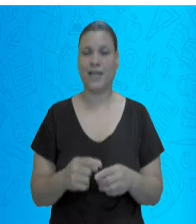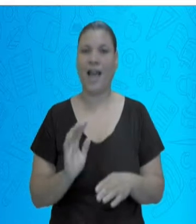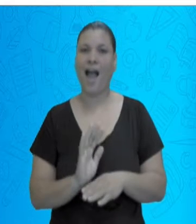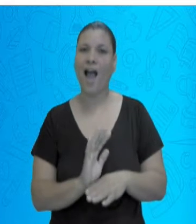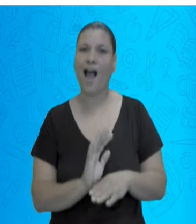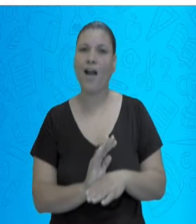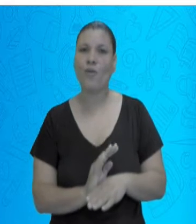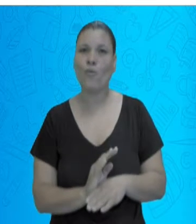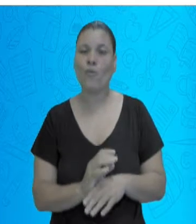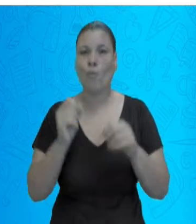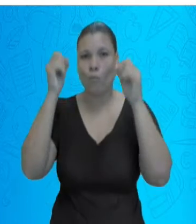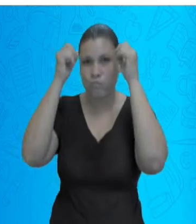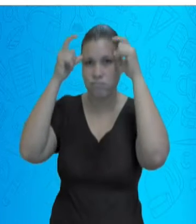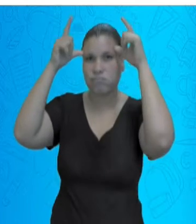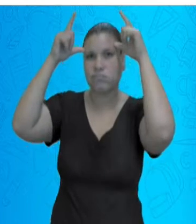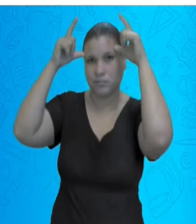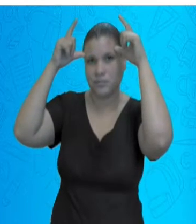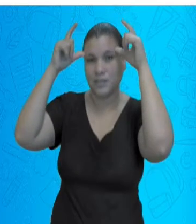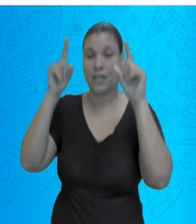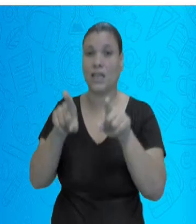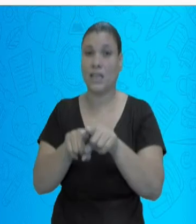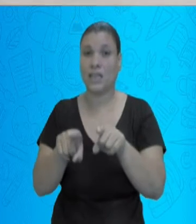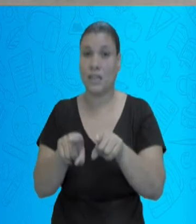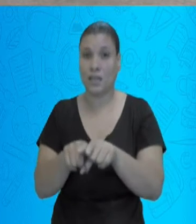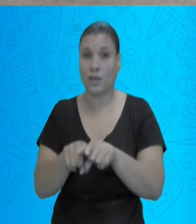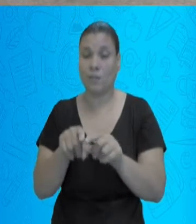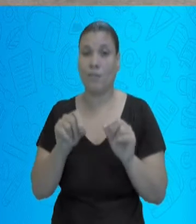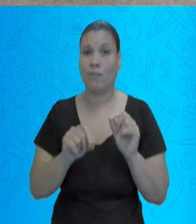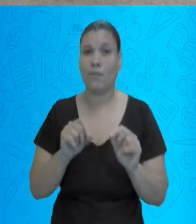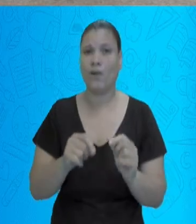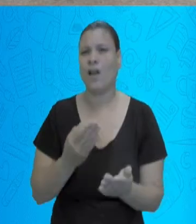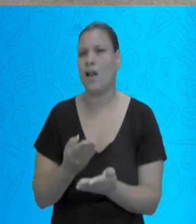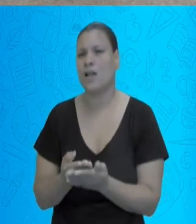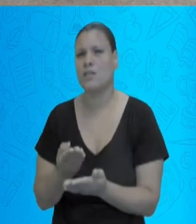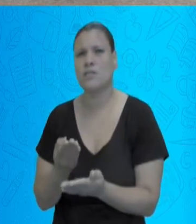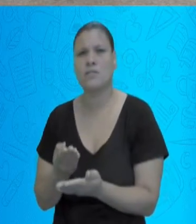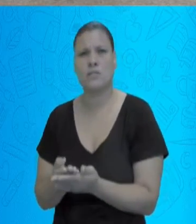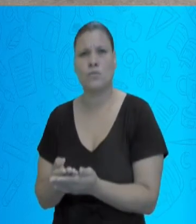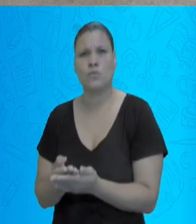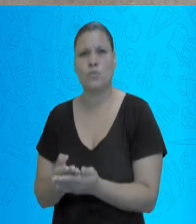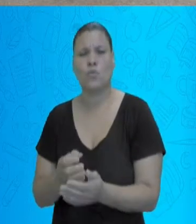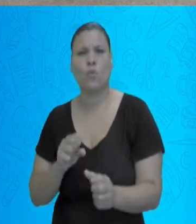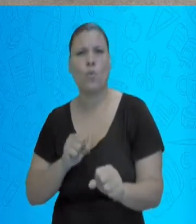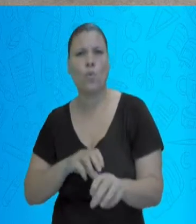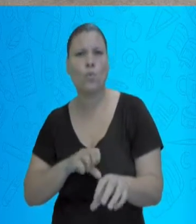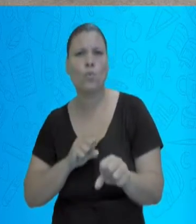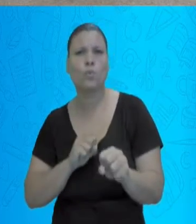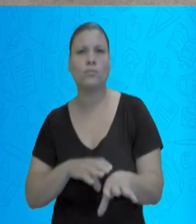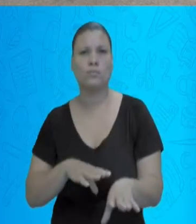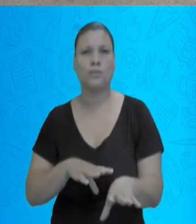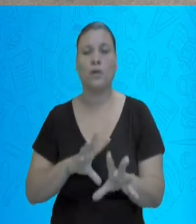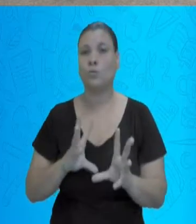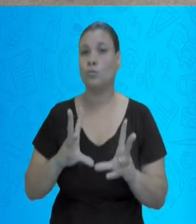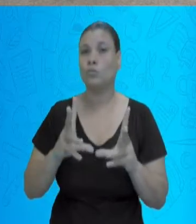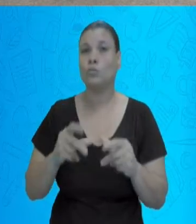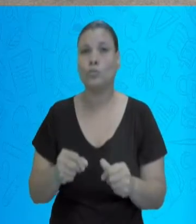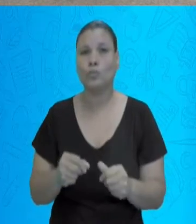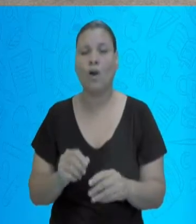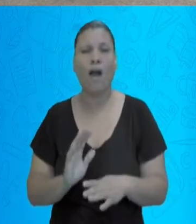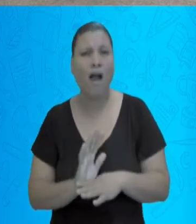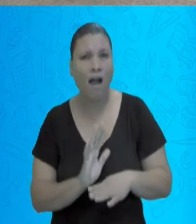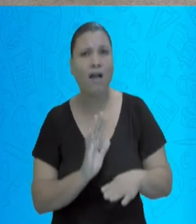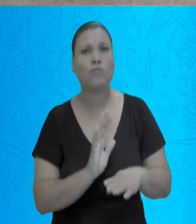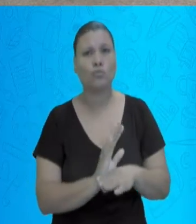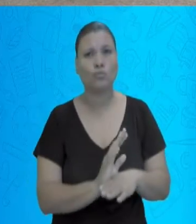patrimônio material ou imaterial. Lembra que a gente falou sobre lá no folclore, que tem a sua cultura? O museu